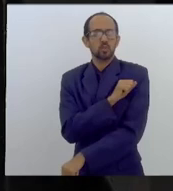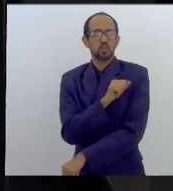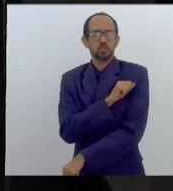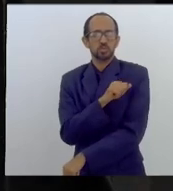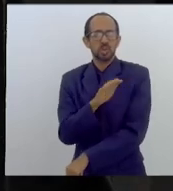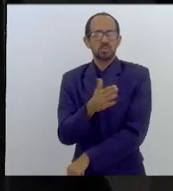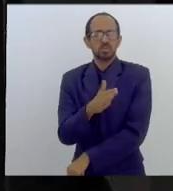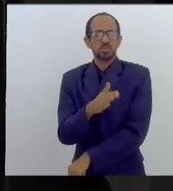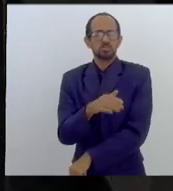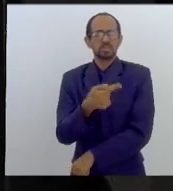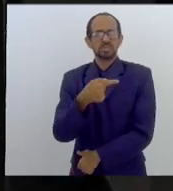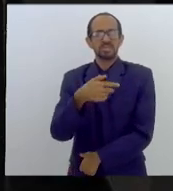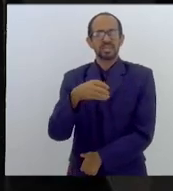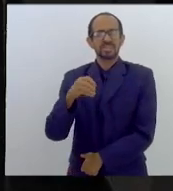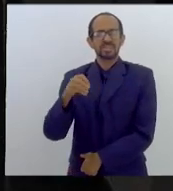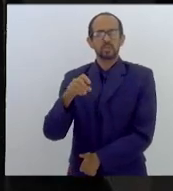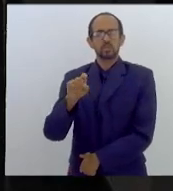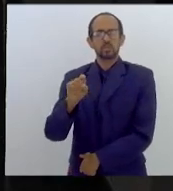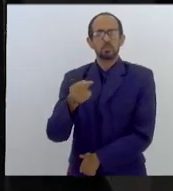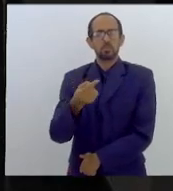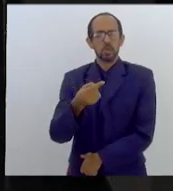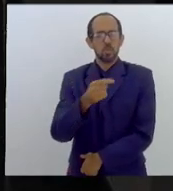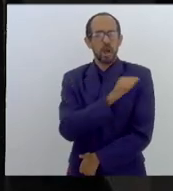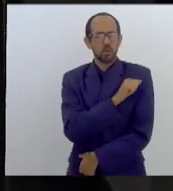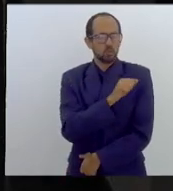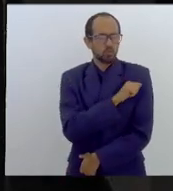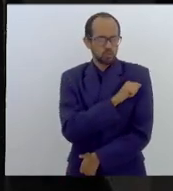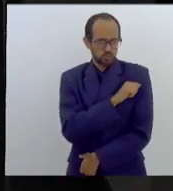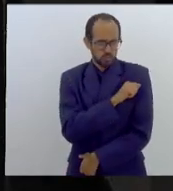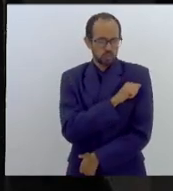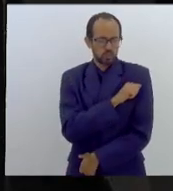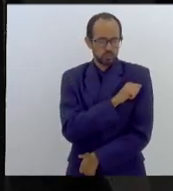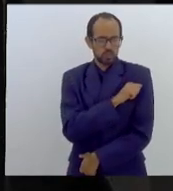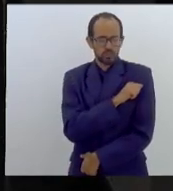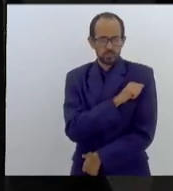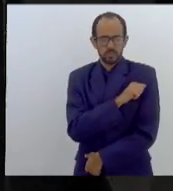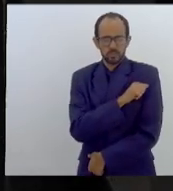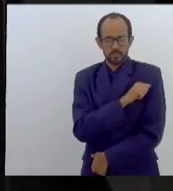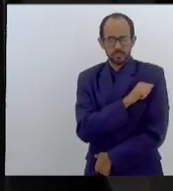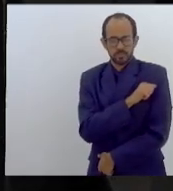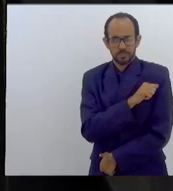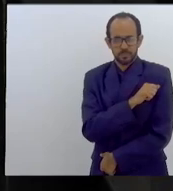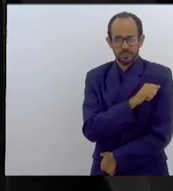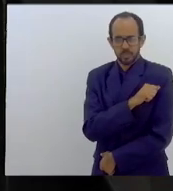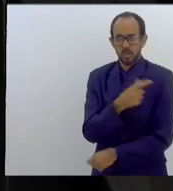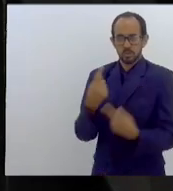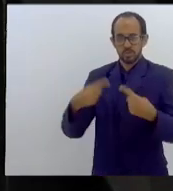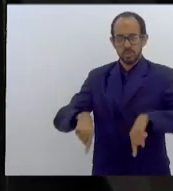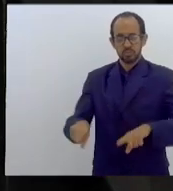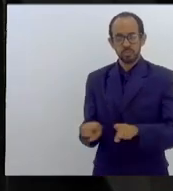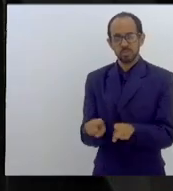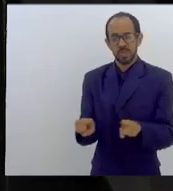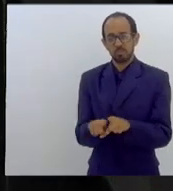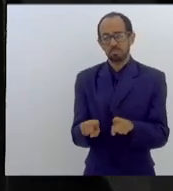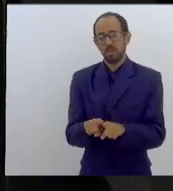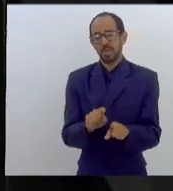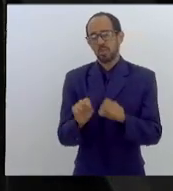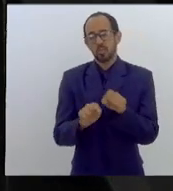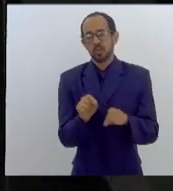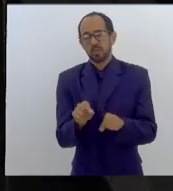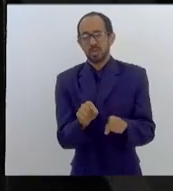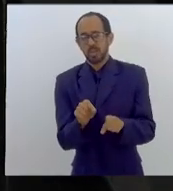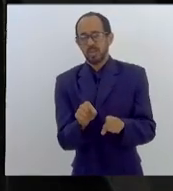torno de 700 mil estudantes e não chega a esse número, exatamente. Segundo lugar, um desafio de preencher